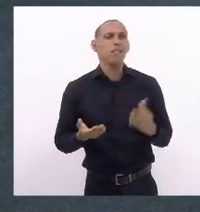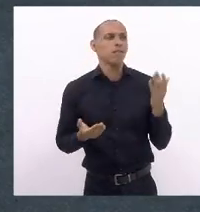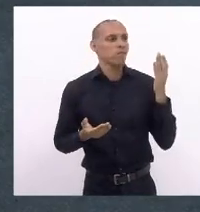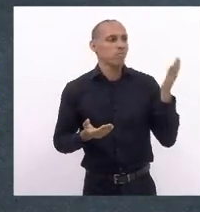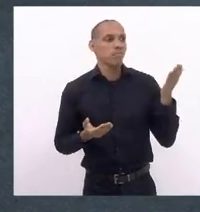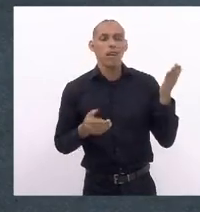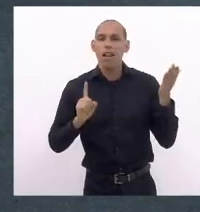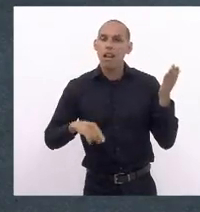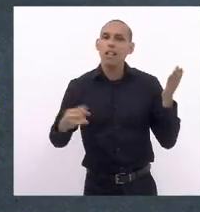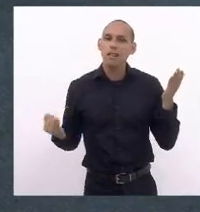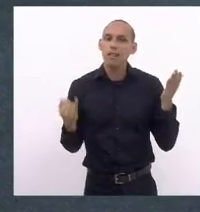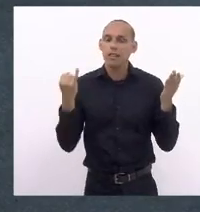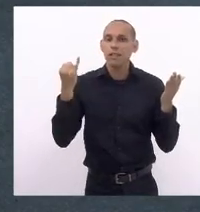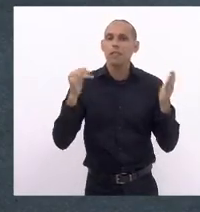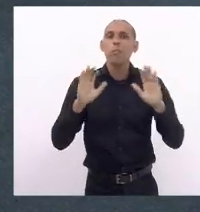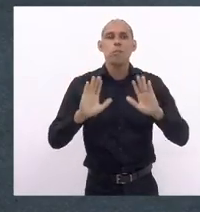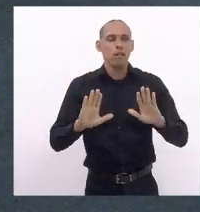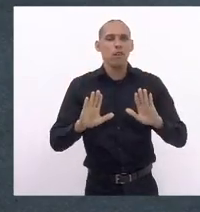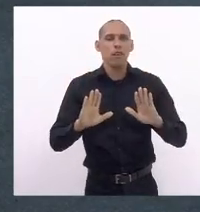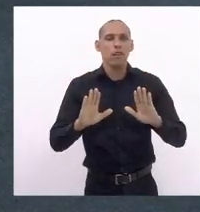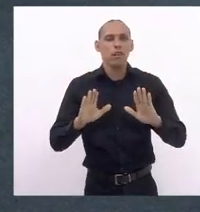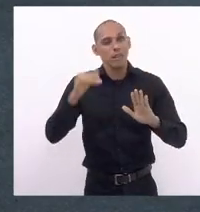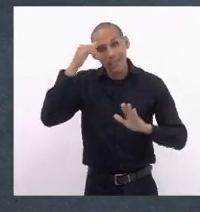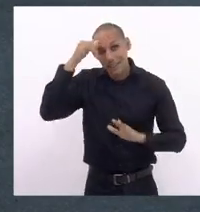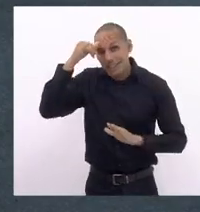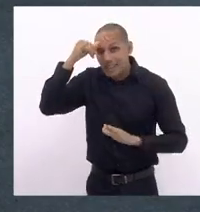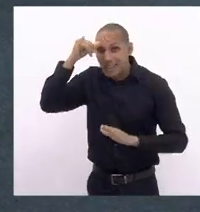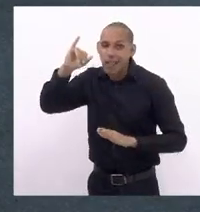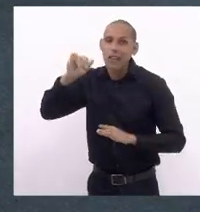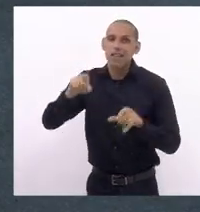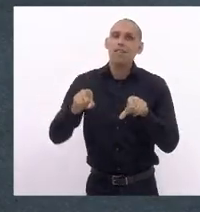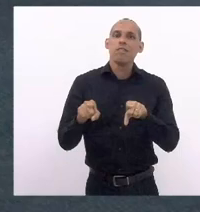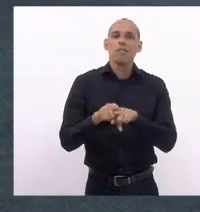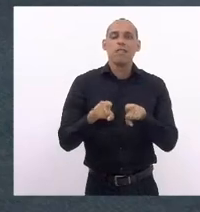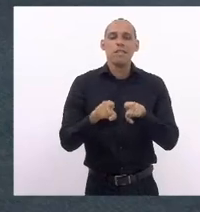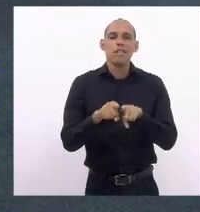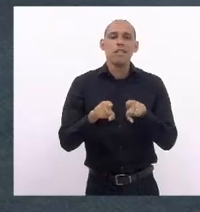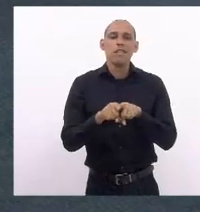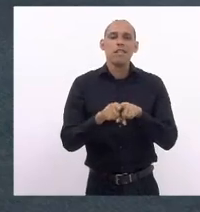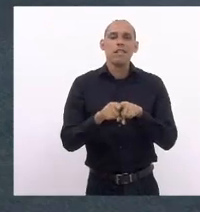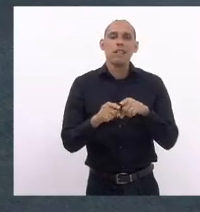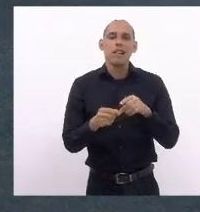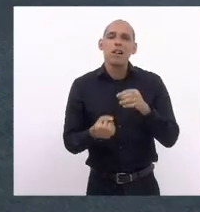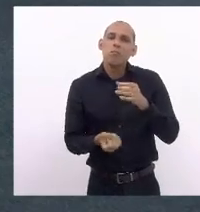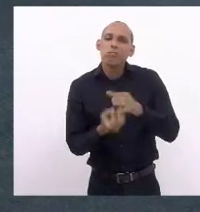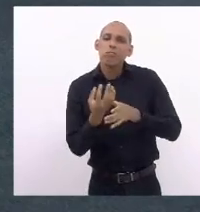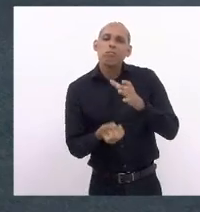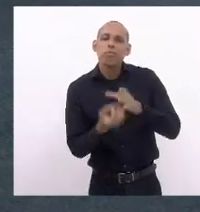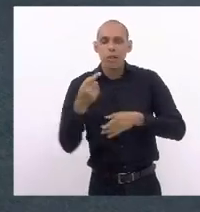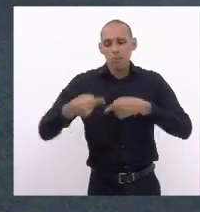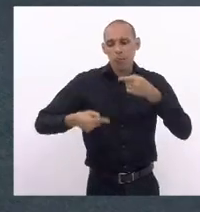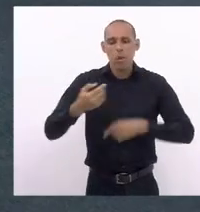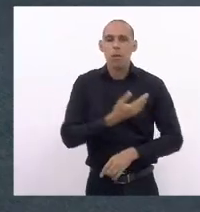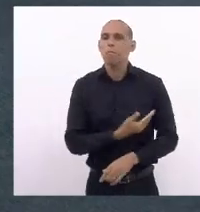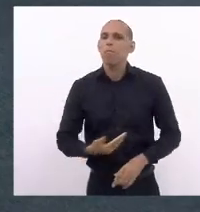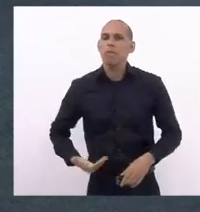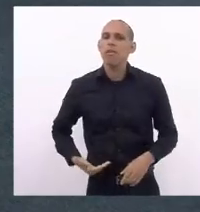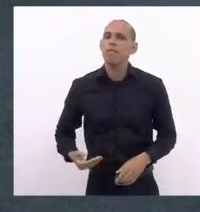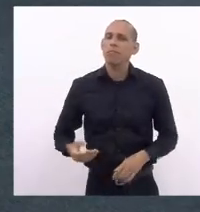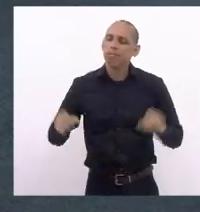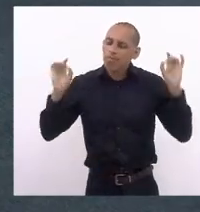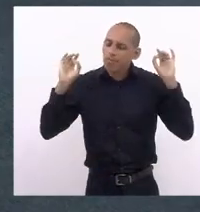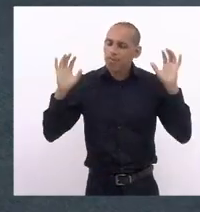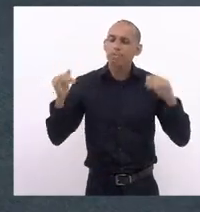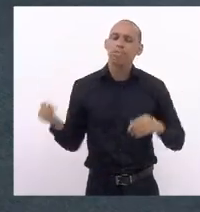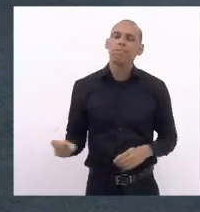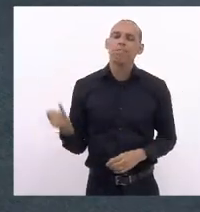é importante, mas que a prevenção e a possibilidade de produção de políticas públicas é essencial. Então,